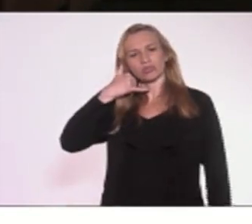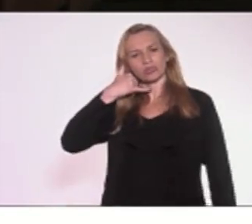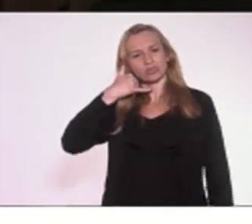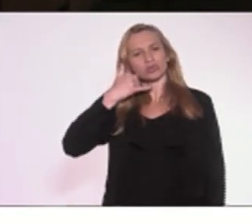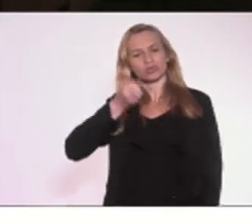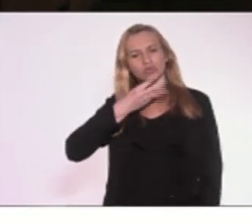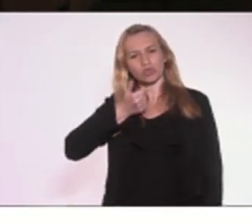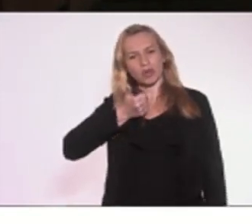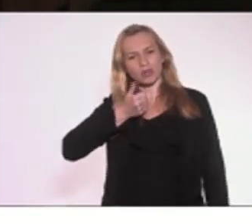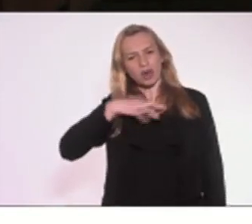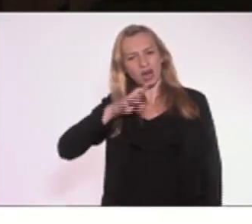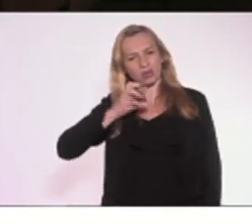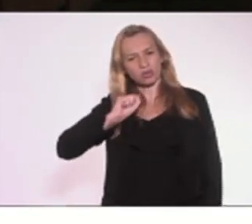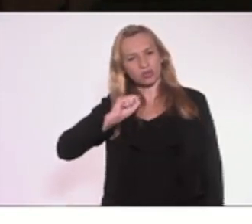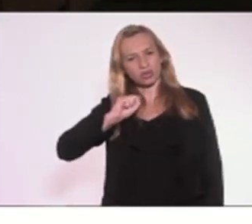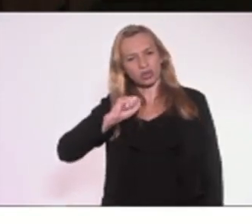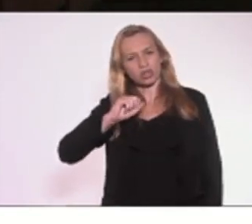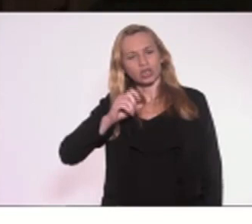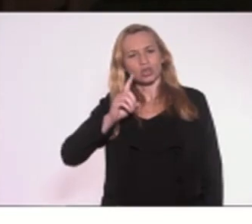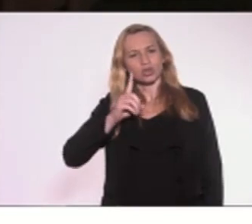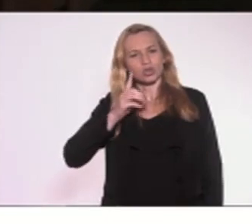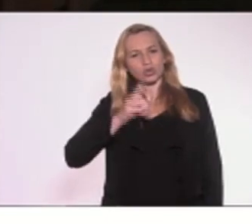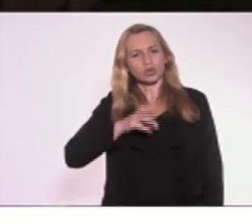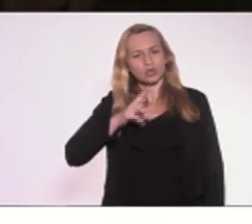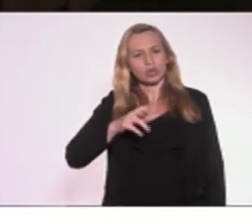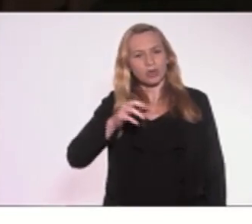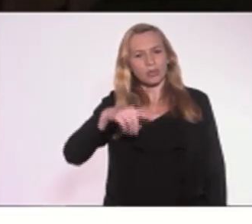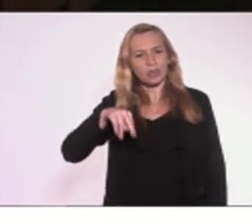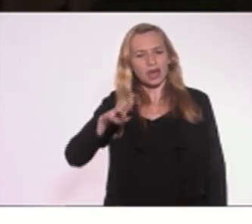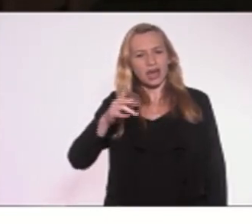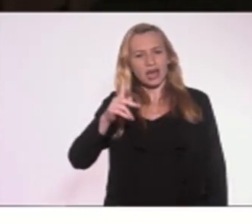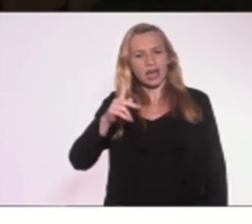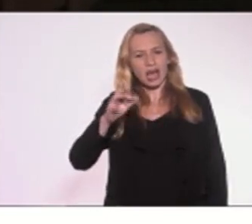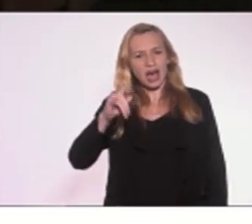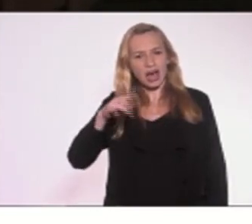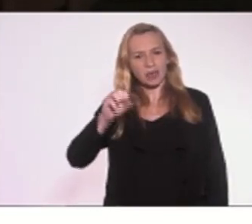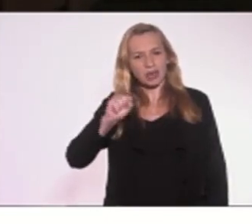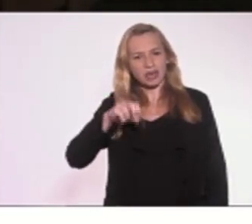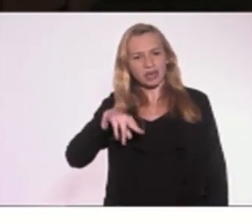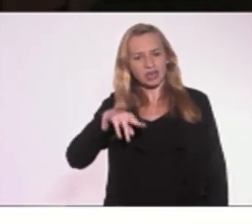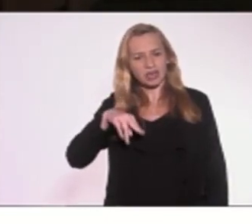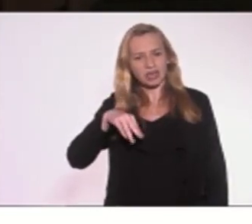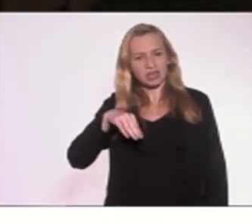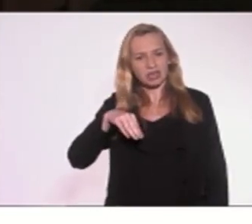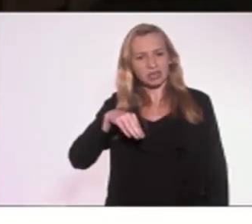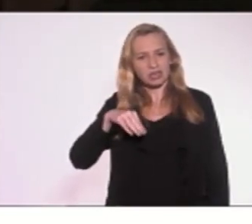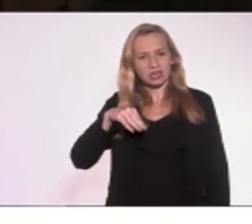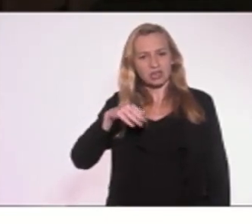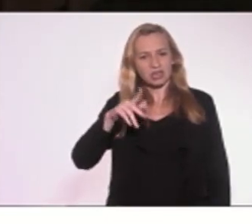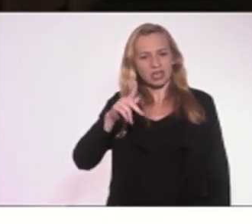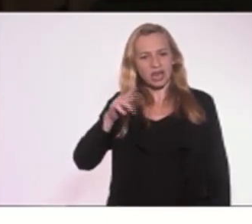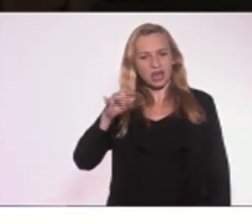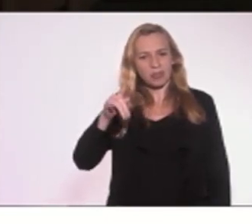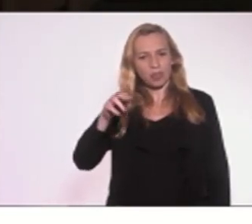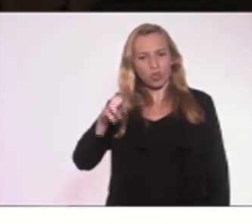tudo bem, Marcos Vinícius? Aqui é a doutora Carmen, do GAECO. Aí eu perguntei logo, GAECO, fodeu.